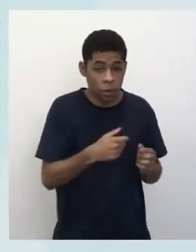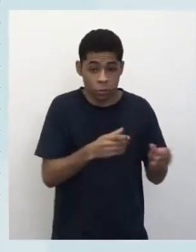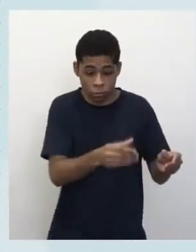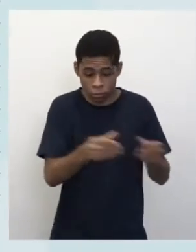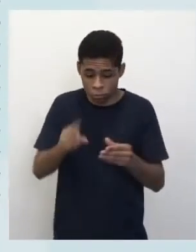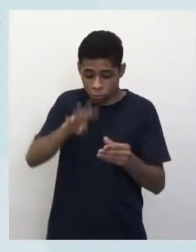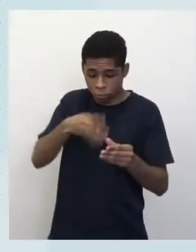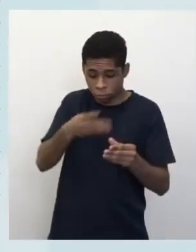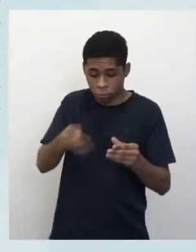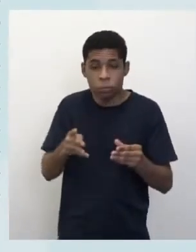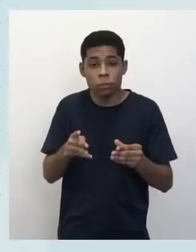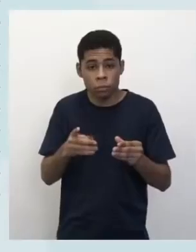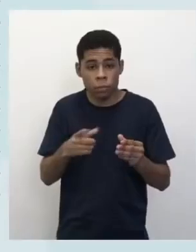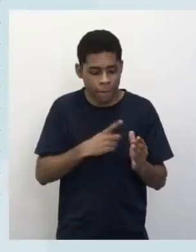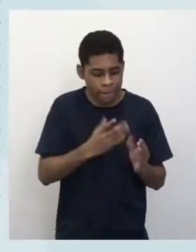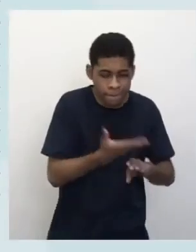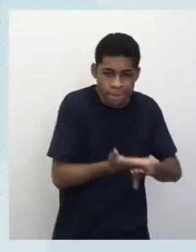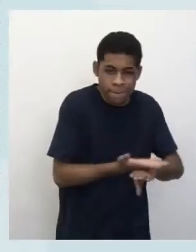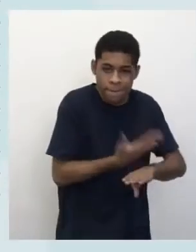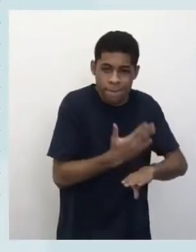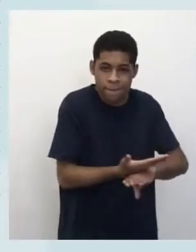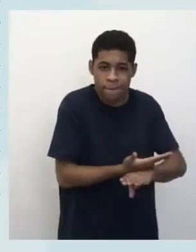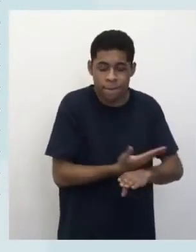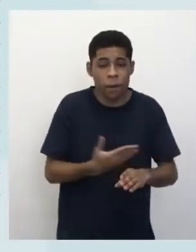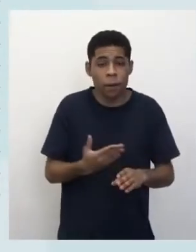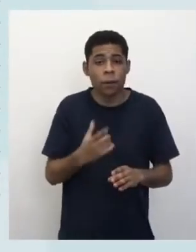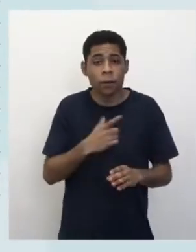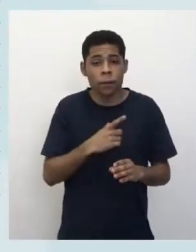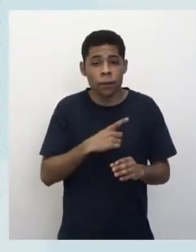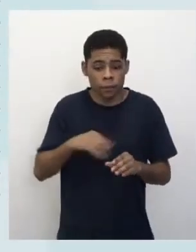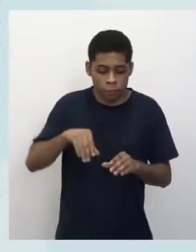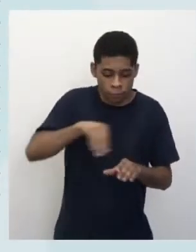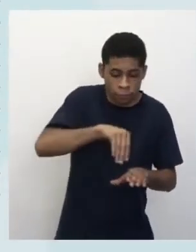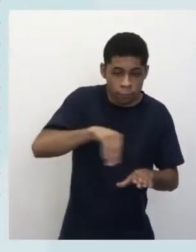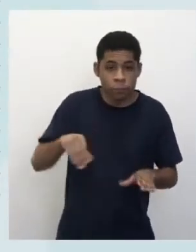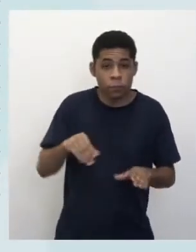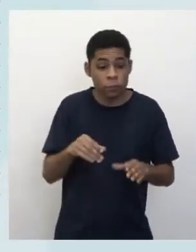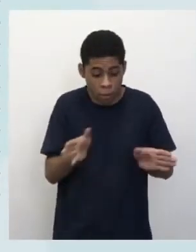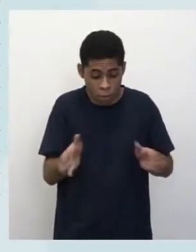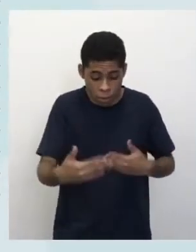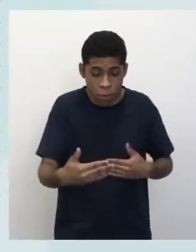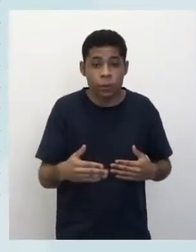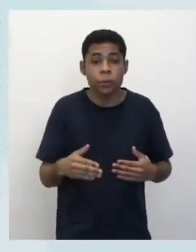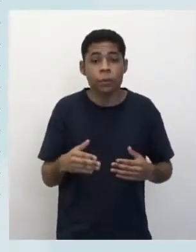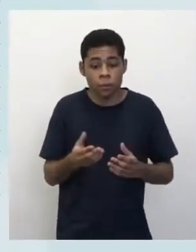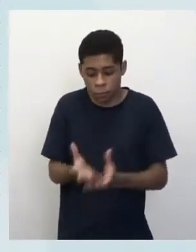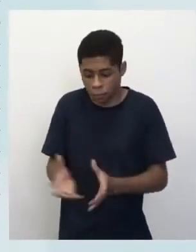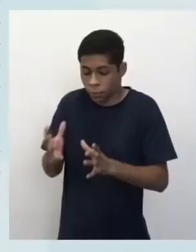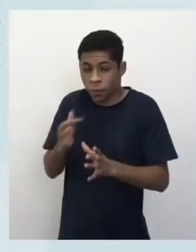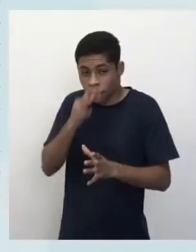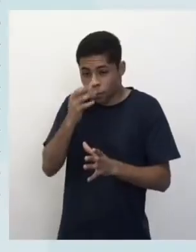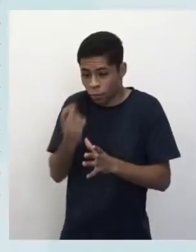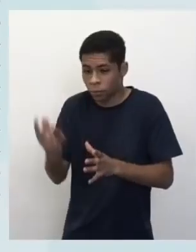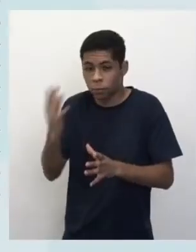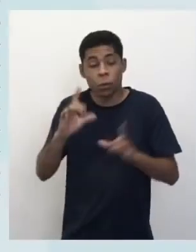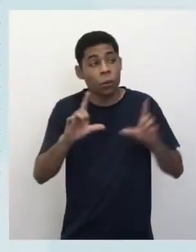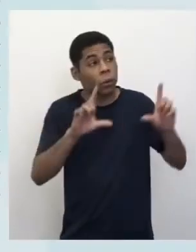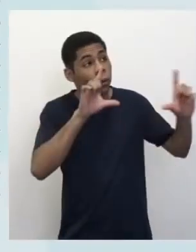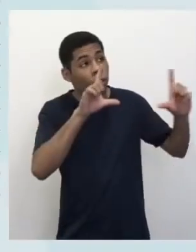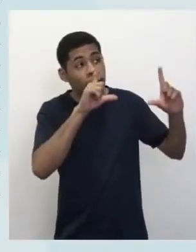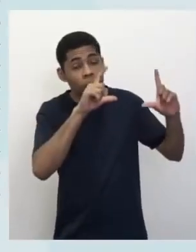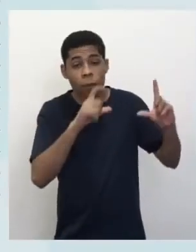notas, espátula, pastas, caixas de entrada, de saída, vaso com plantas, quadros,